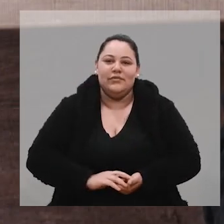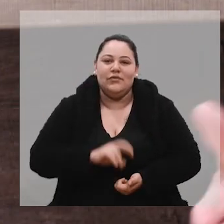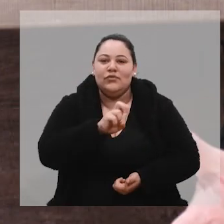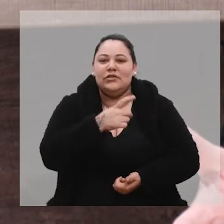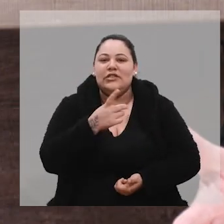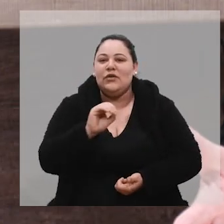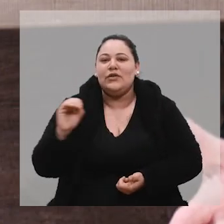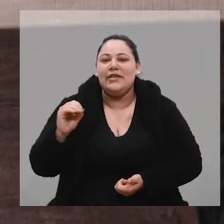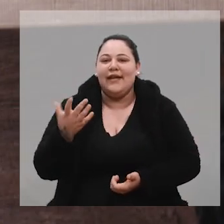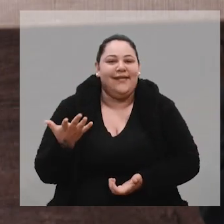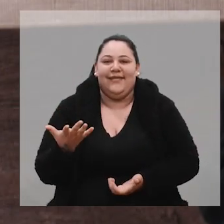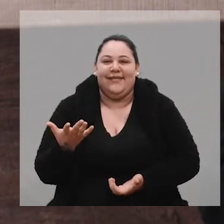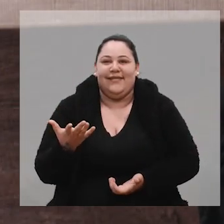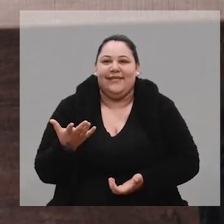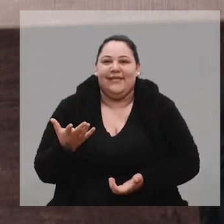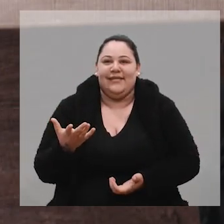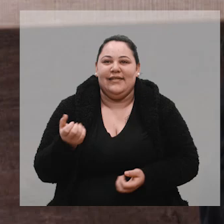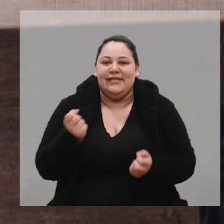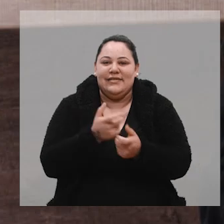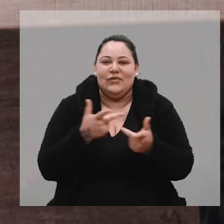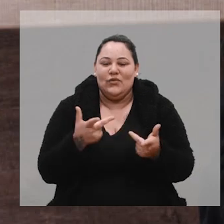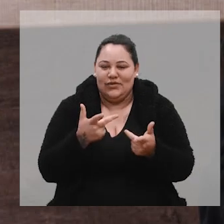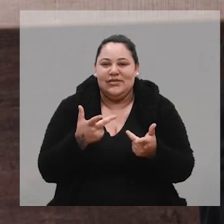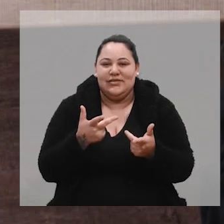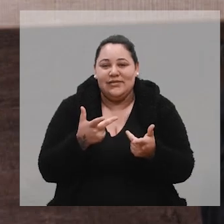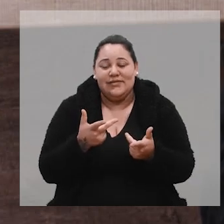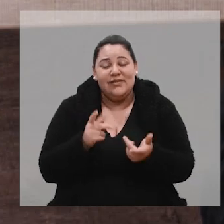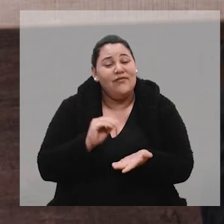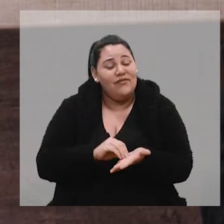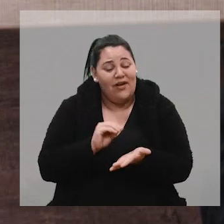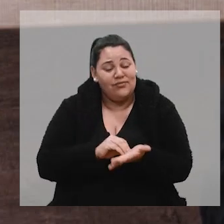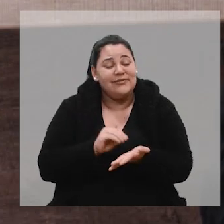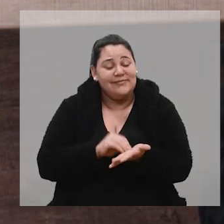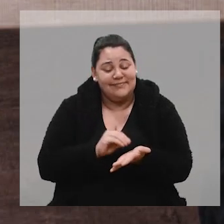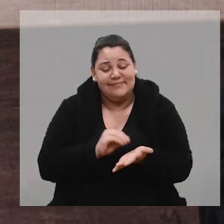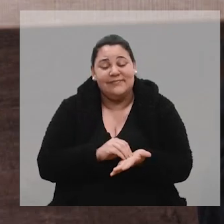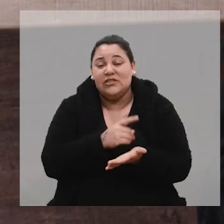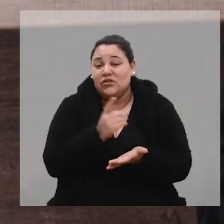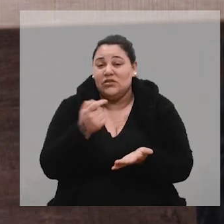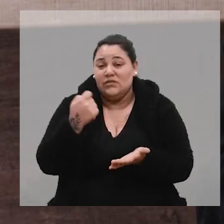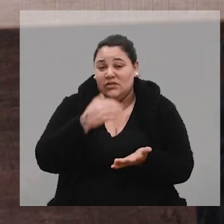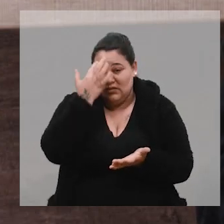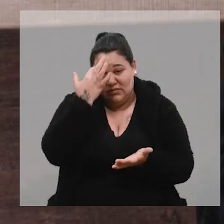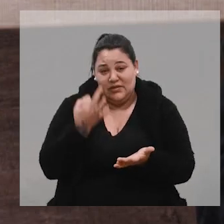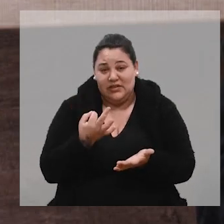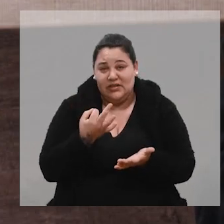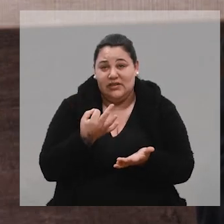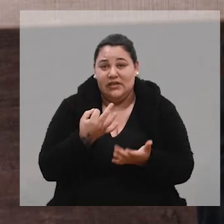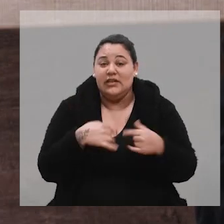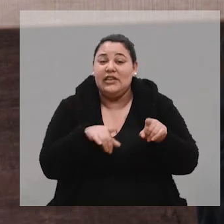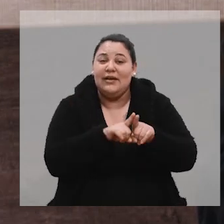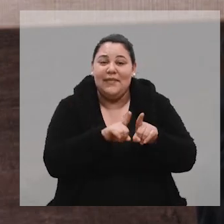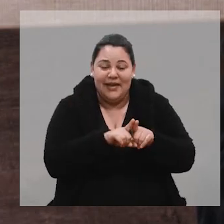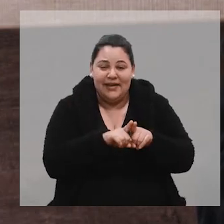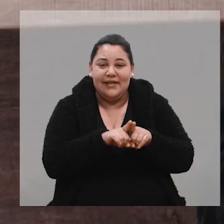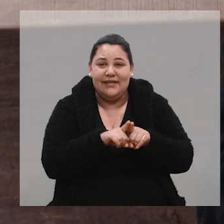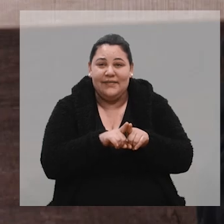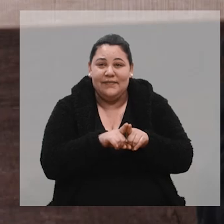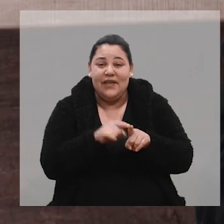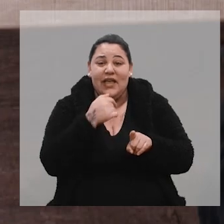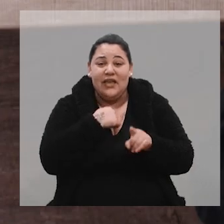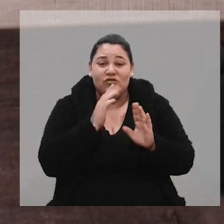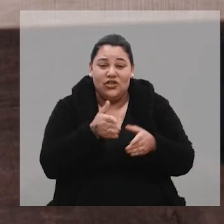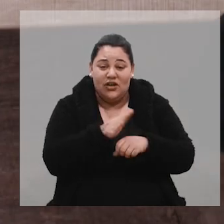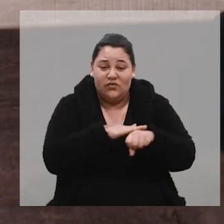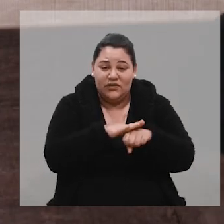5.100. Então, quer dizer, são situações um pouco ainda tímidas e que a gente precisa entender. Fora, Fábio, o